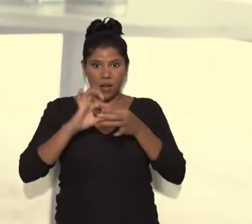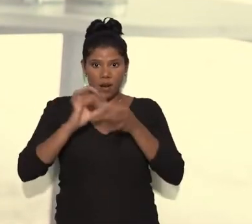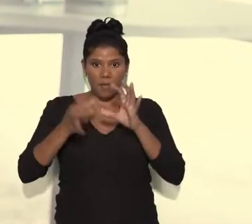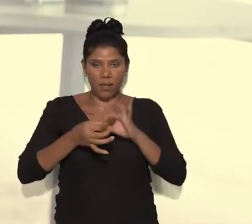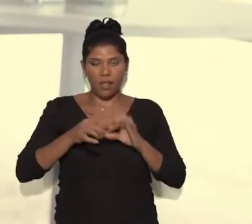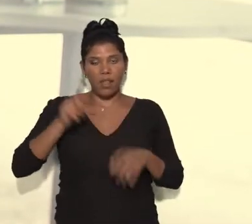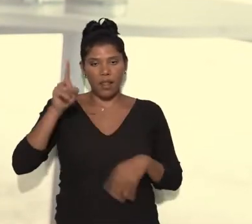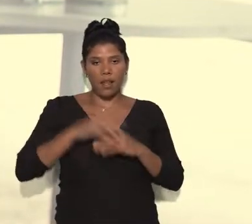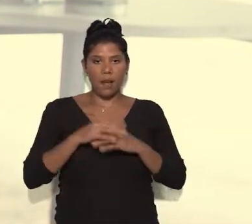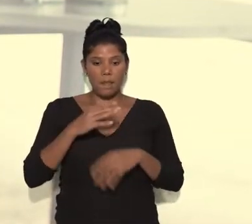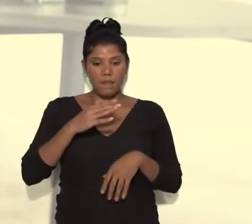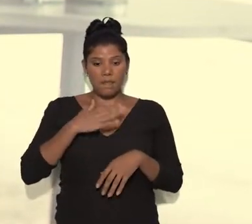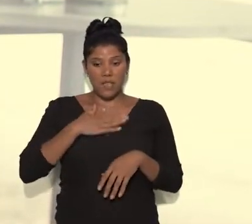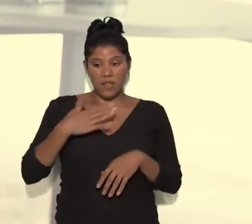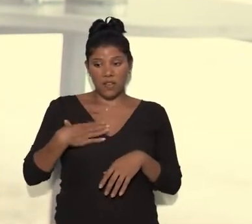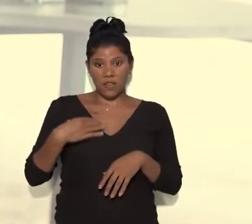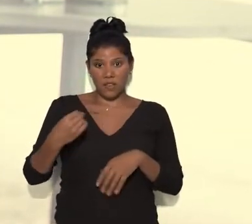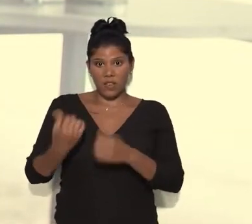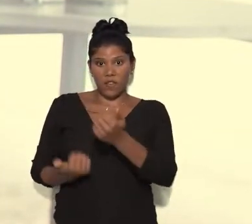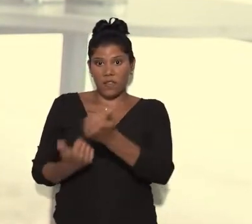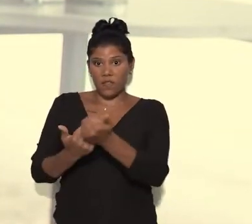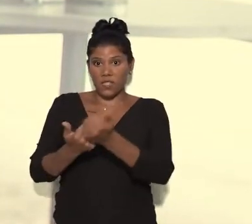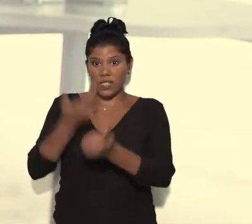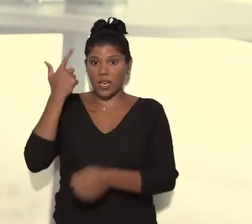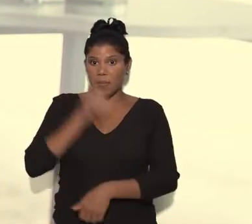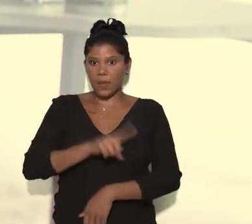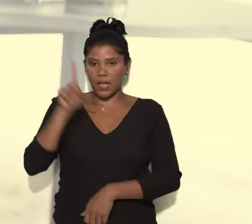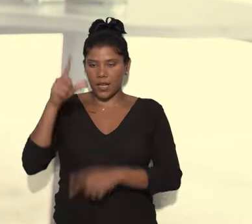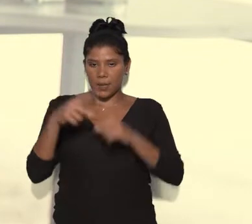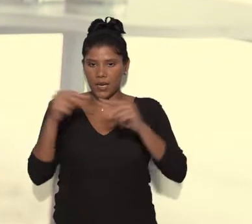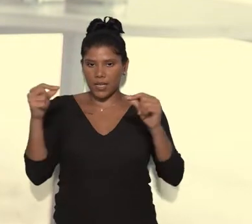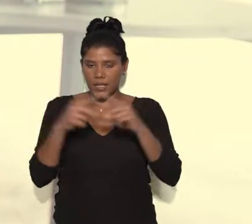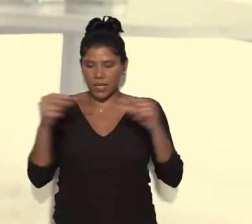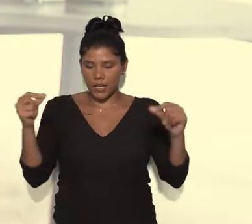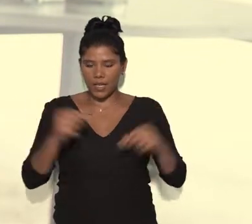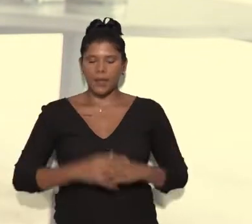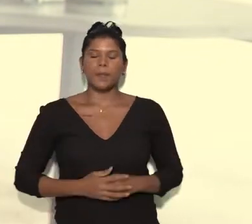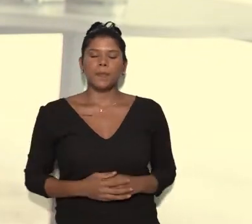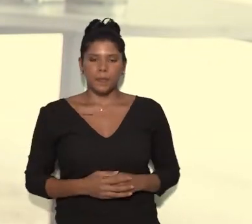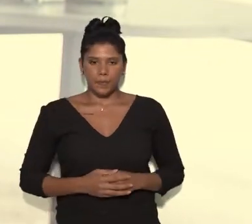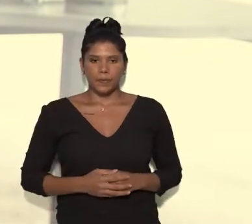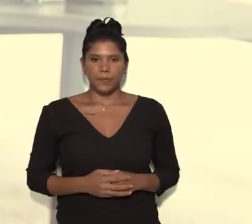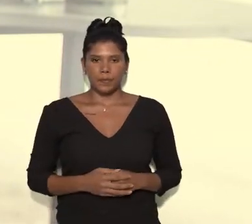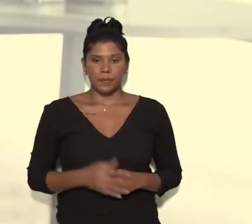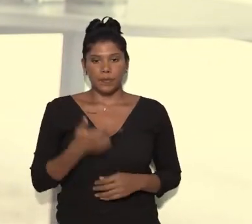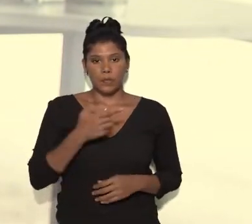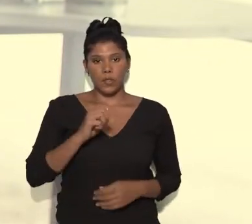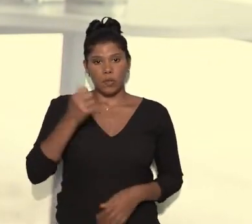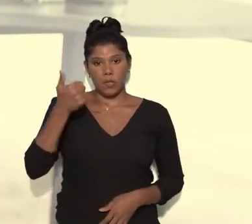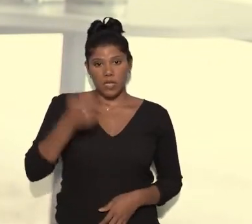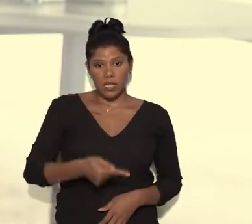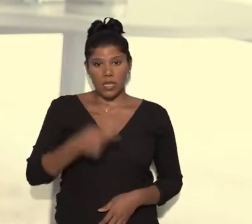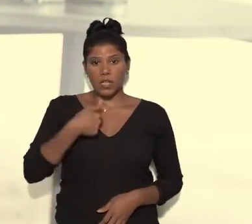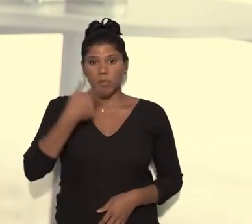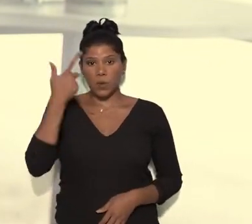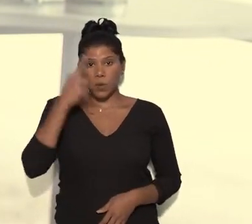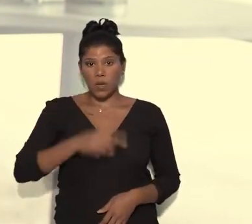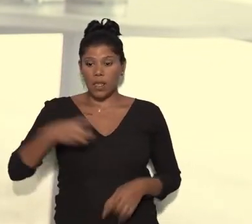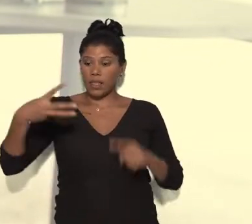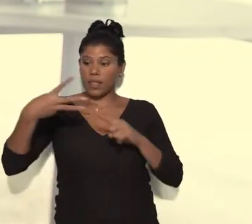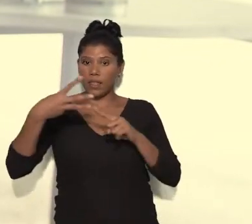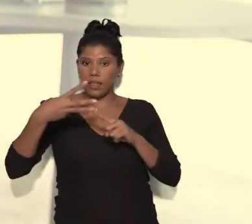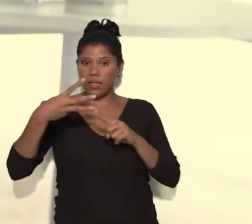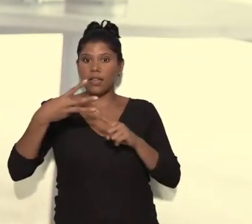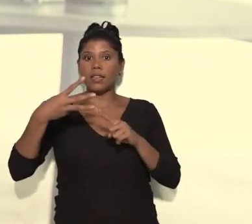Minha filha foi vice-campeã da Copa do Brasil em Brasília, Laura Cirino. 2017 eu fui tricampeão lá em